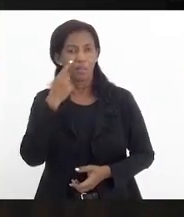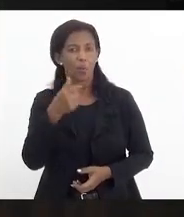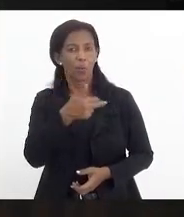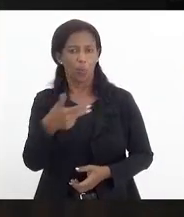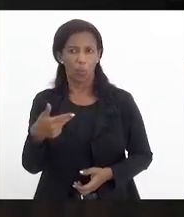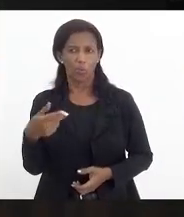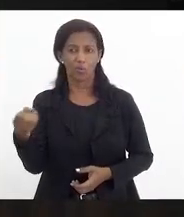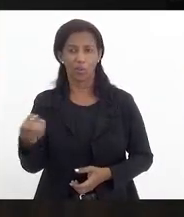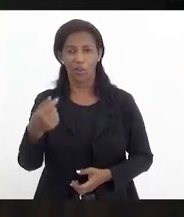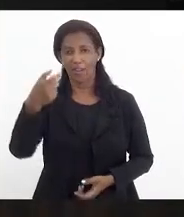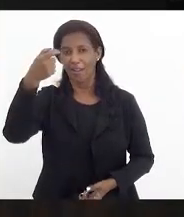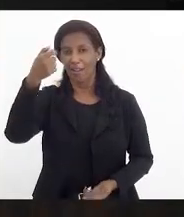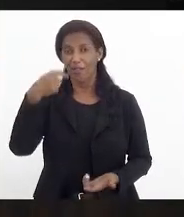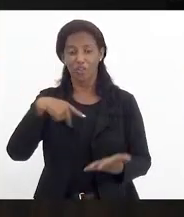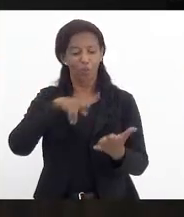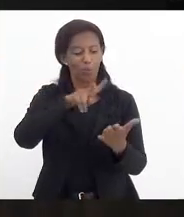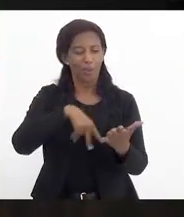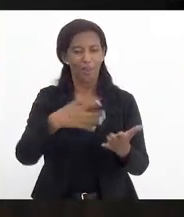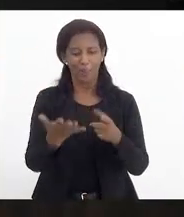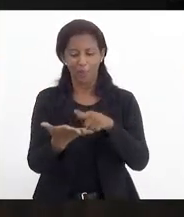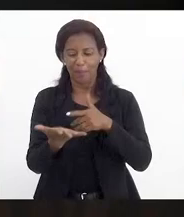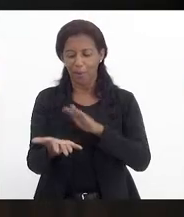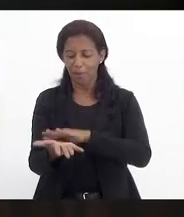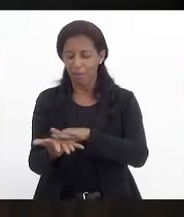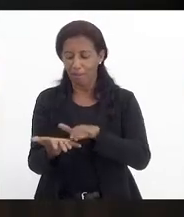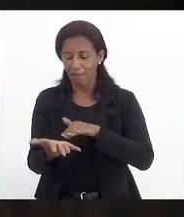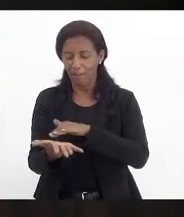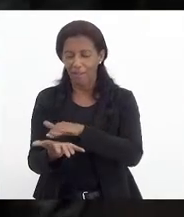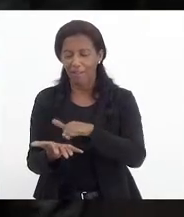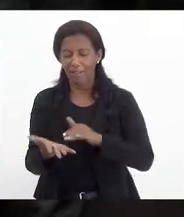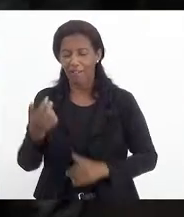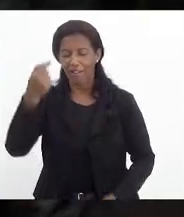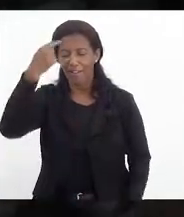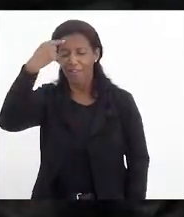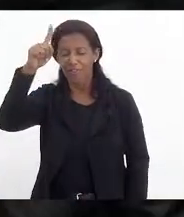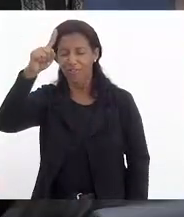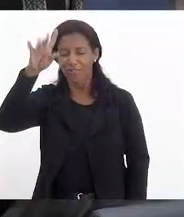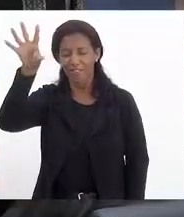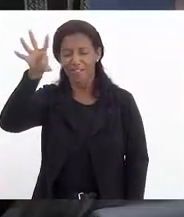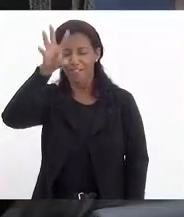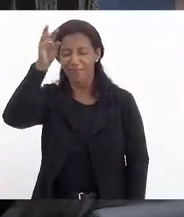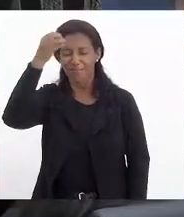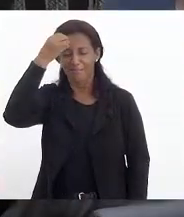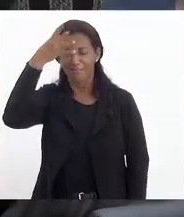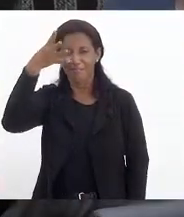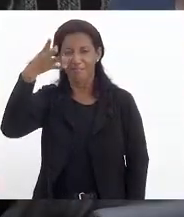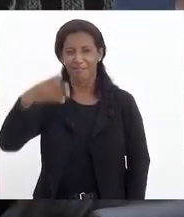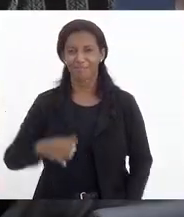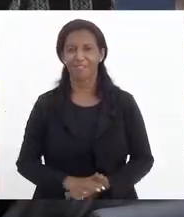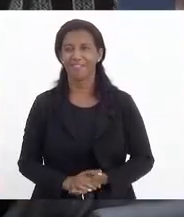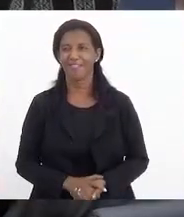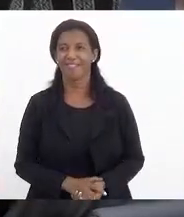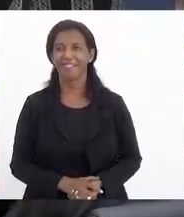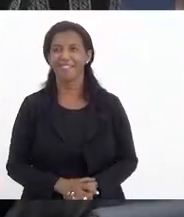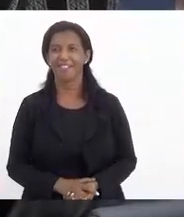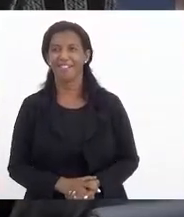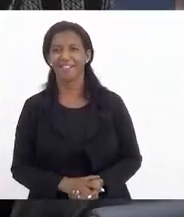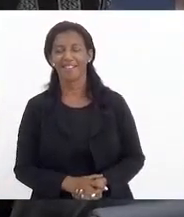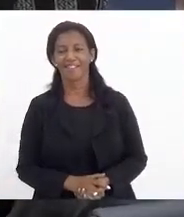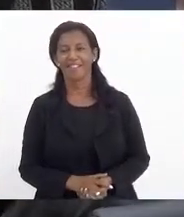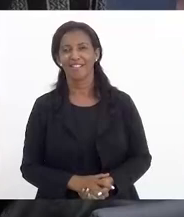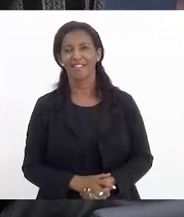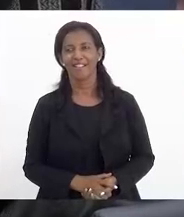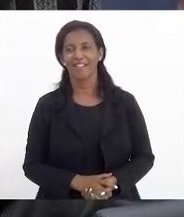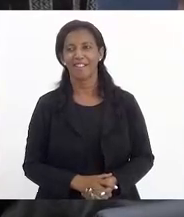Estamos lendo mãos e adivinhando pensamentos. Deputado Valdec. Exercício de evidência. Mas, presidente